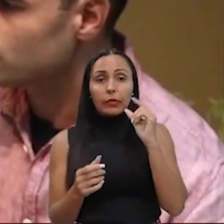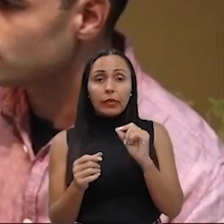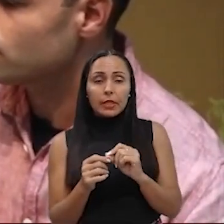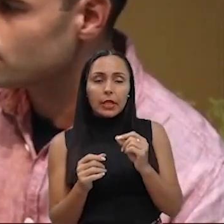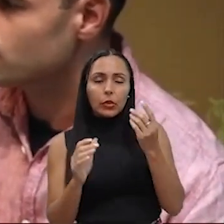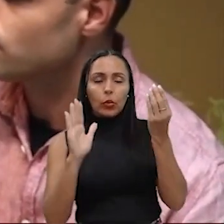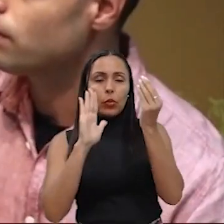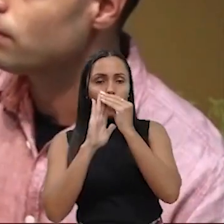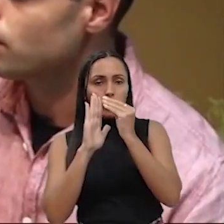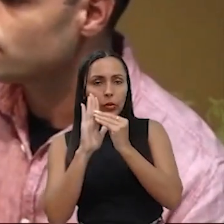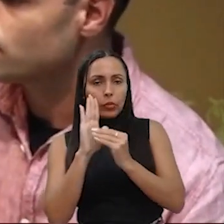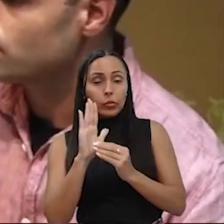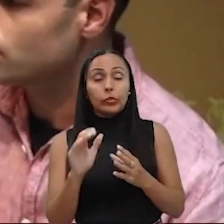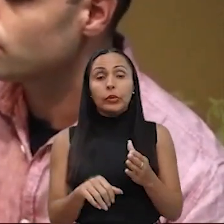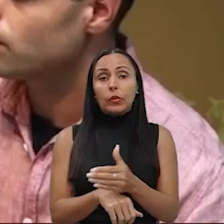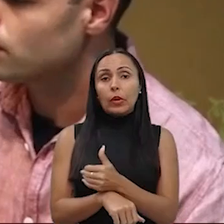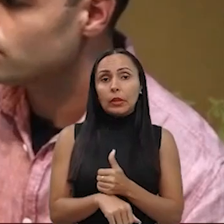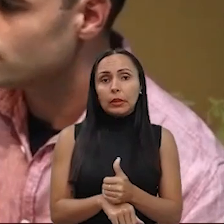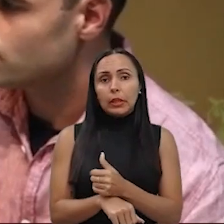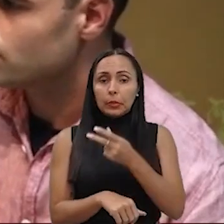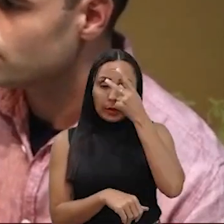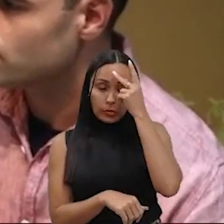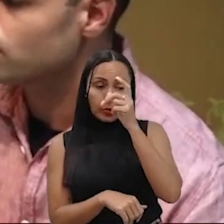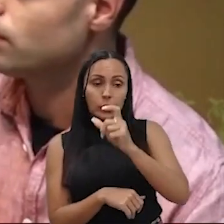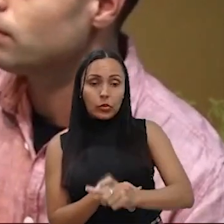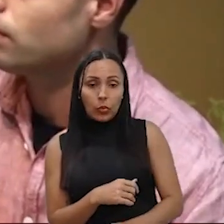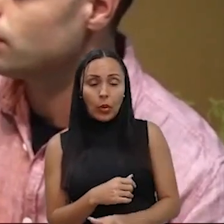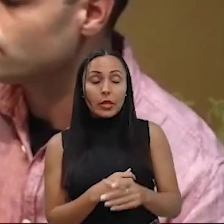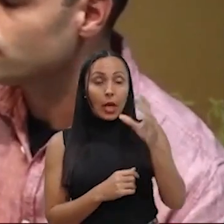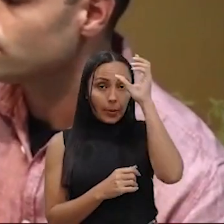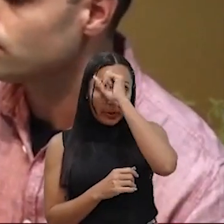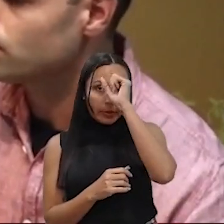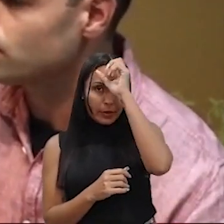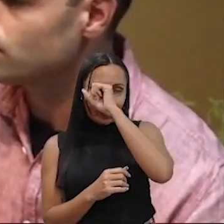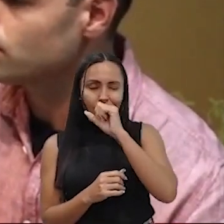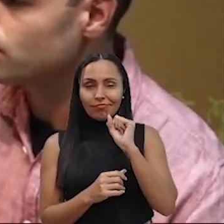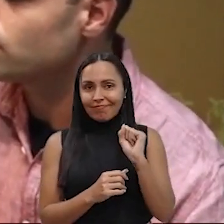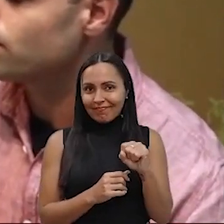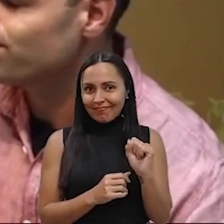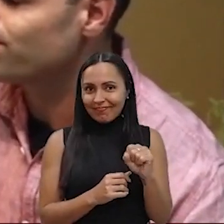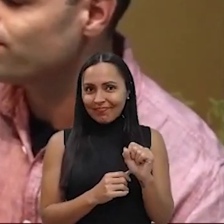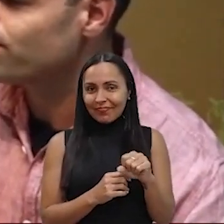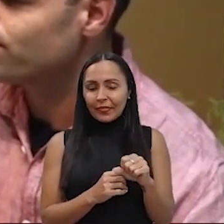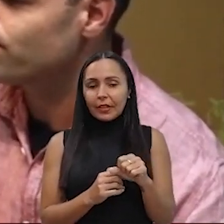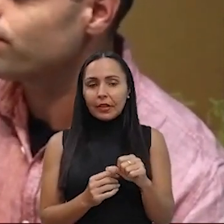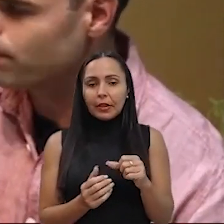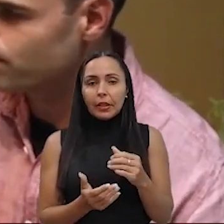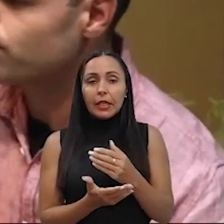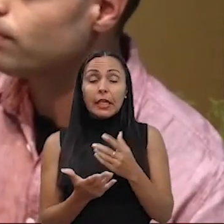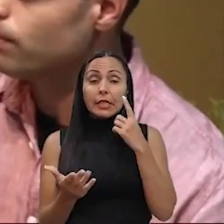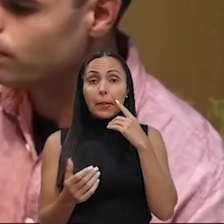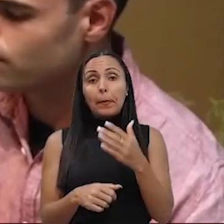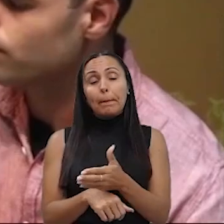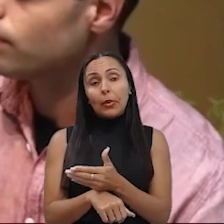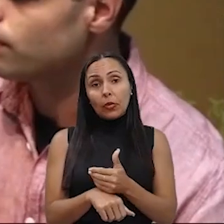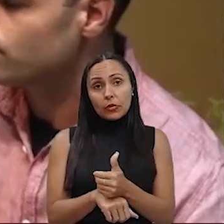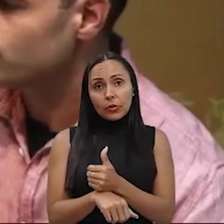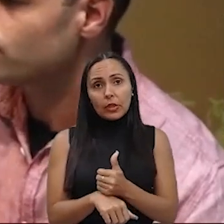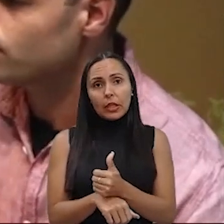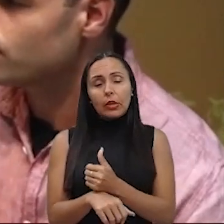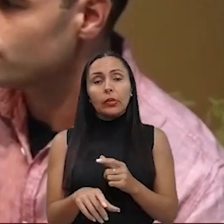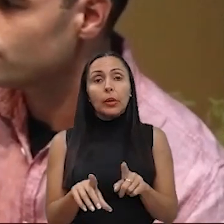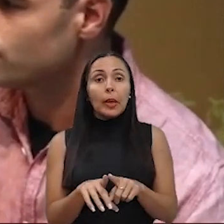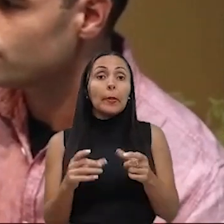de qualidade para as pessoas, de fato, aprenderem, né, e serem profissionais. Então, a gente